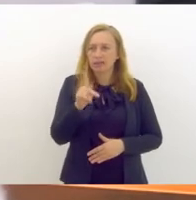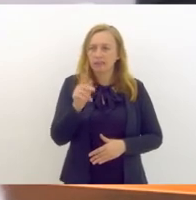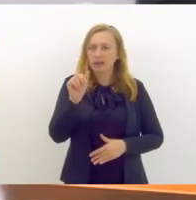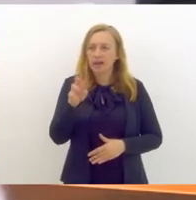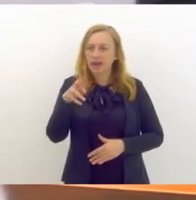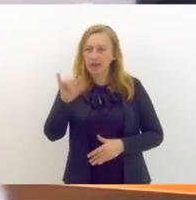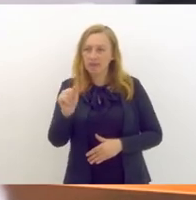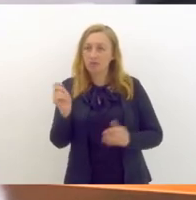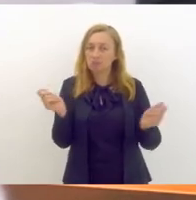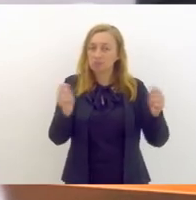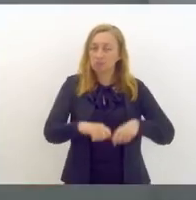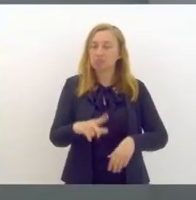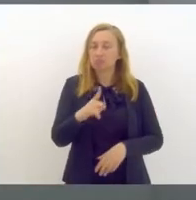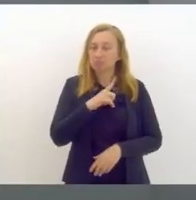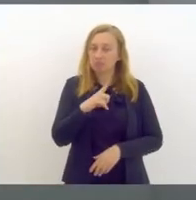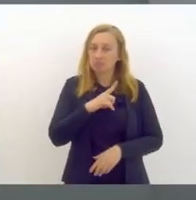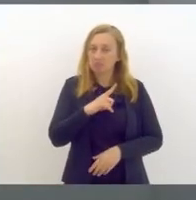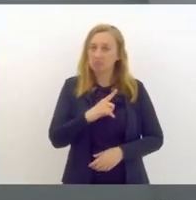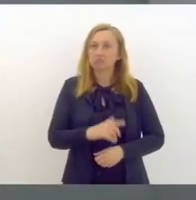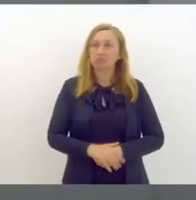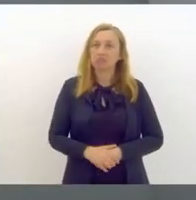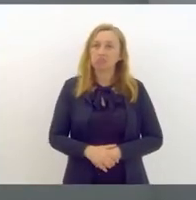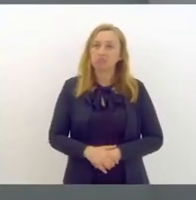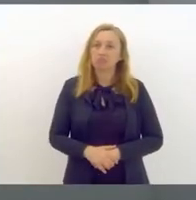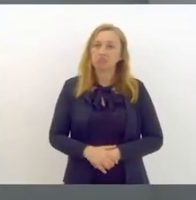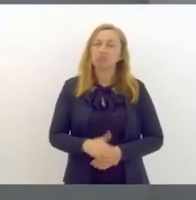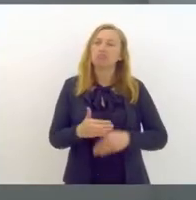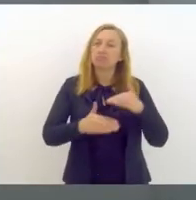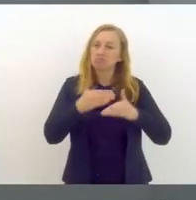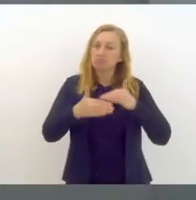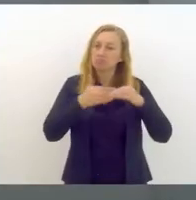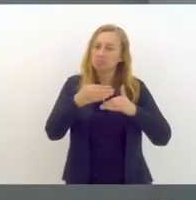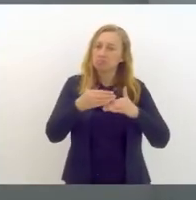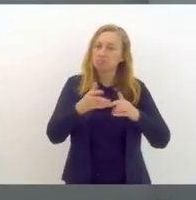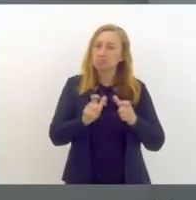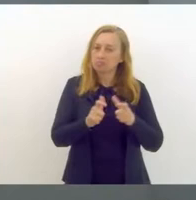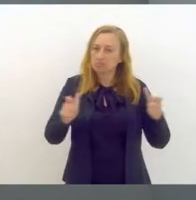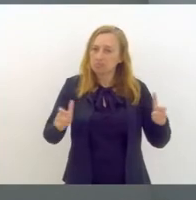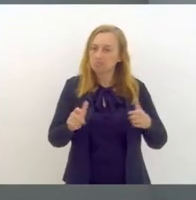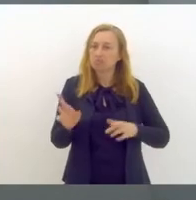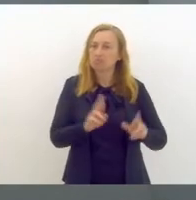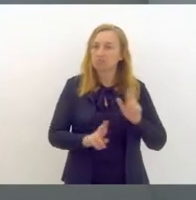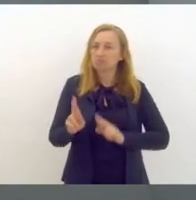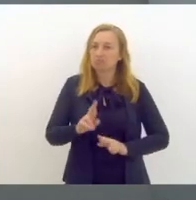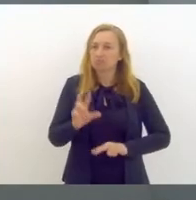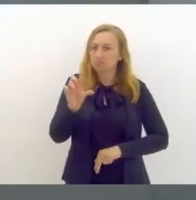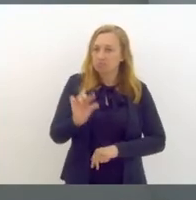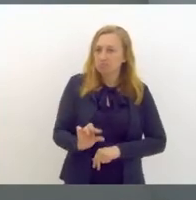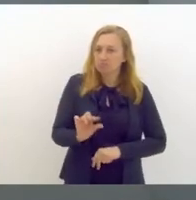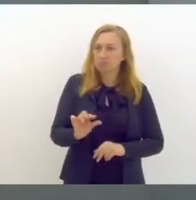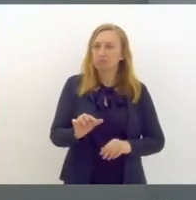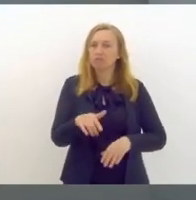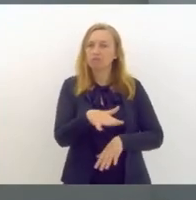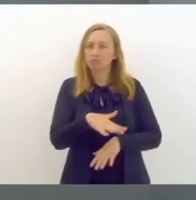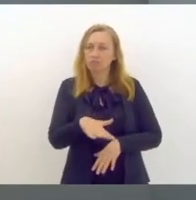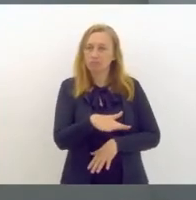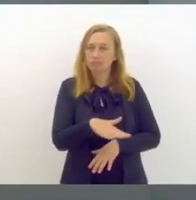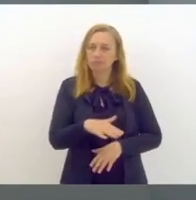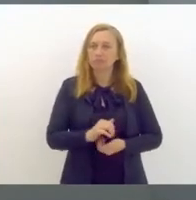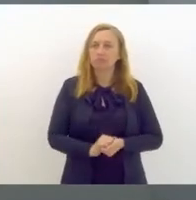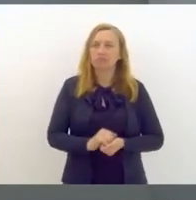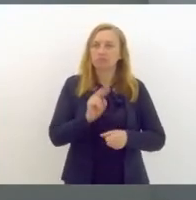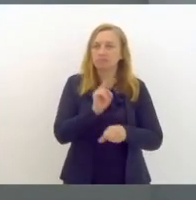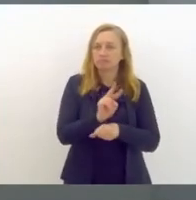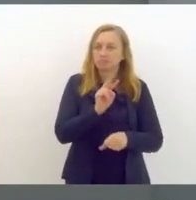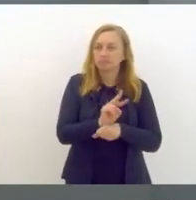o potencial que o Vale do Paraíba tem de desenvolvimento é muito grande em relação à pequena área, porque a unidade de conservação